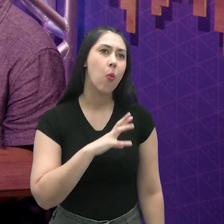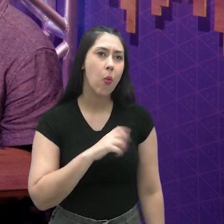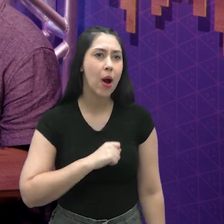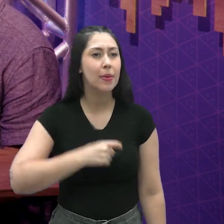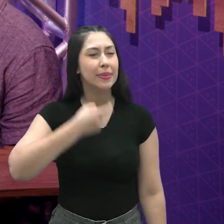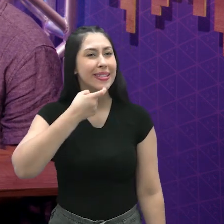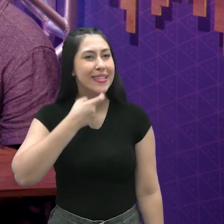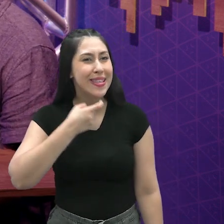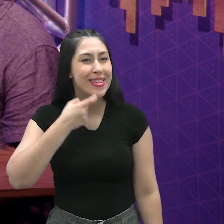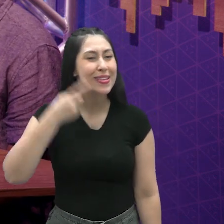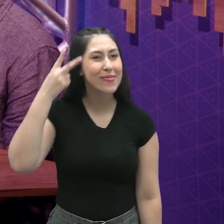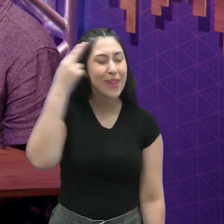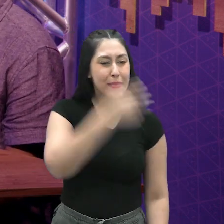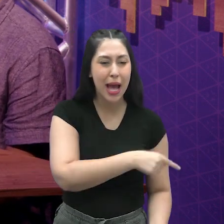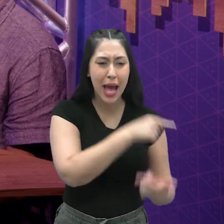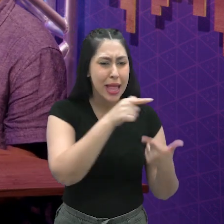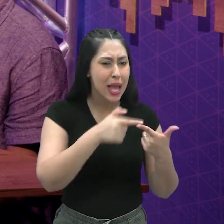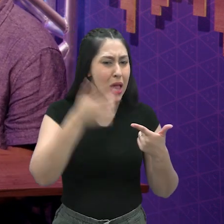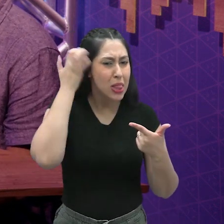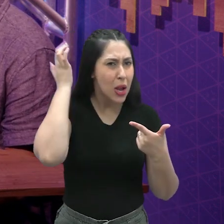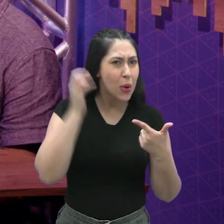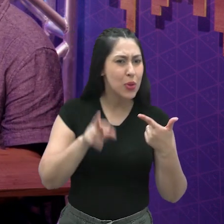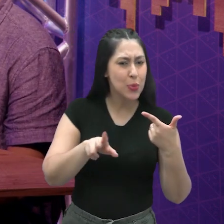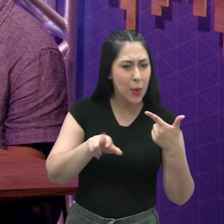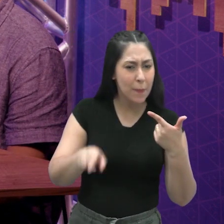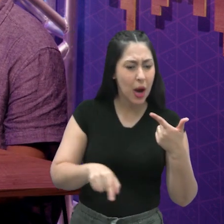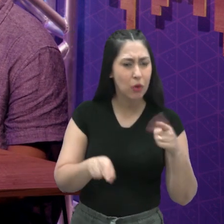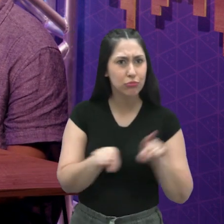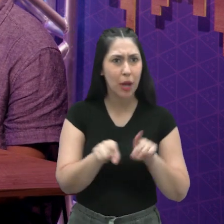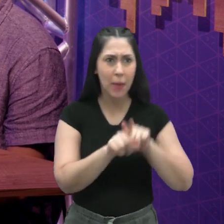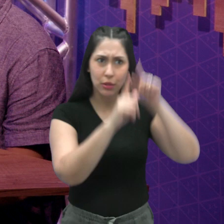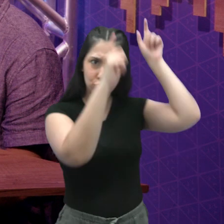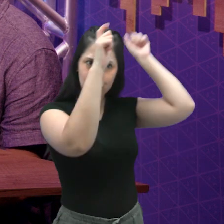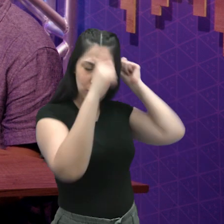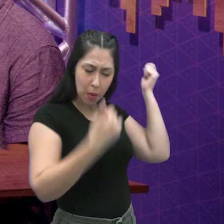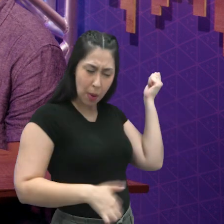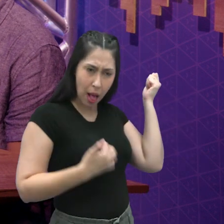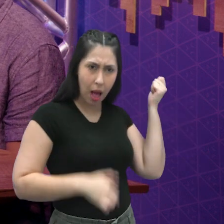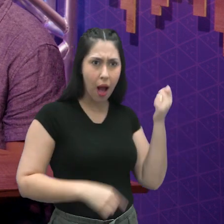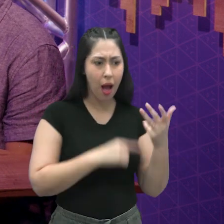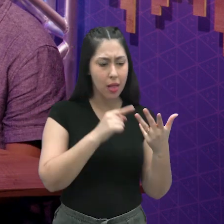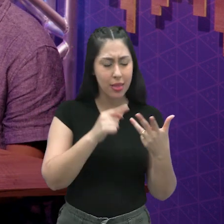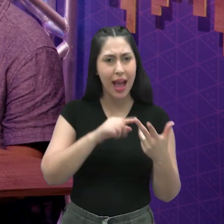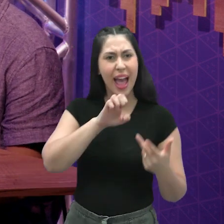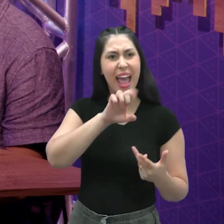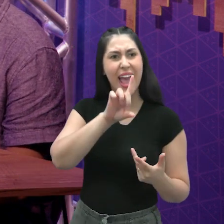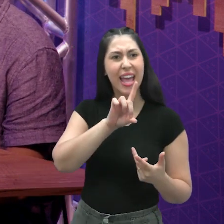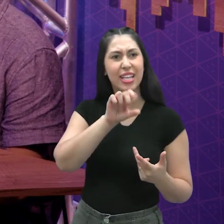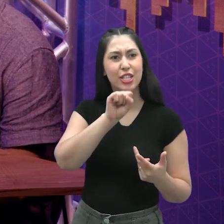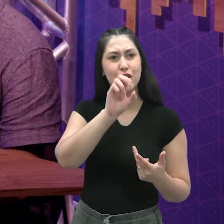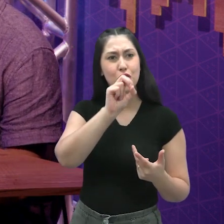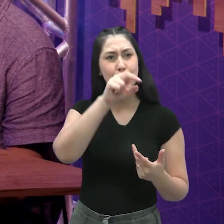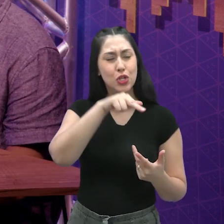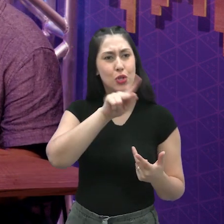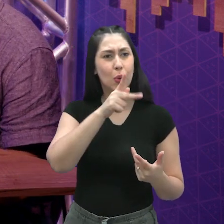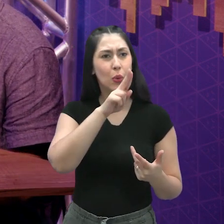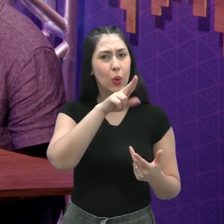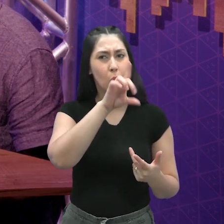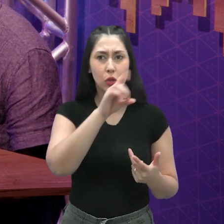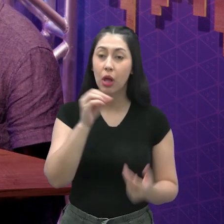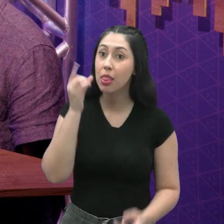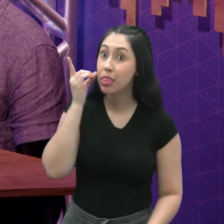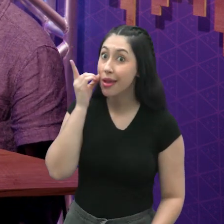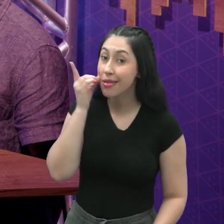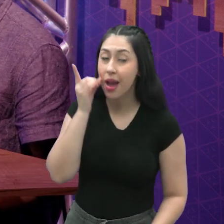Zezé de Camargo, Luciano, Leandro e Leonardo, Chitãozinho Chitãozinho e e Chororó, Chororó, que também tá ligado com country. Daniel. Edson e Hudson também ligado com country. Uhum.